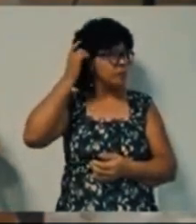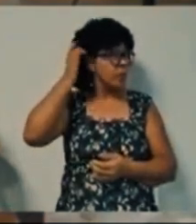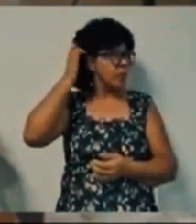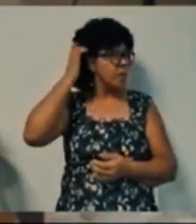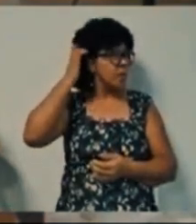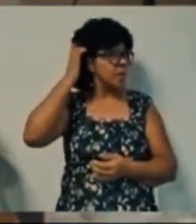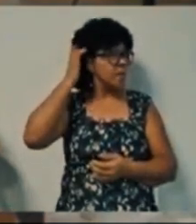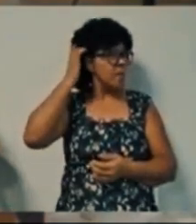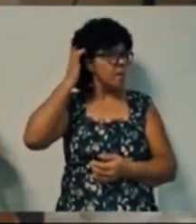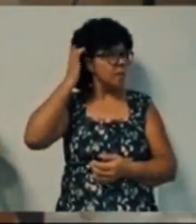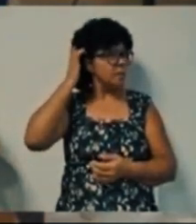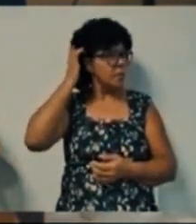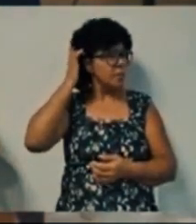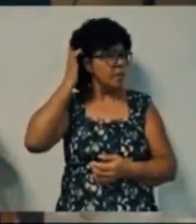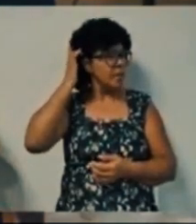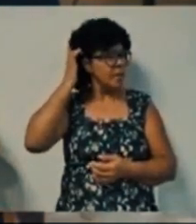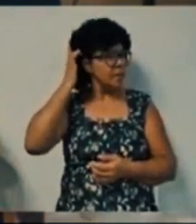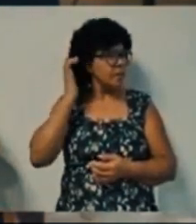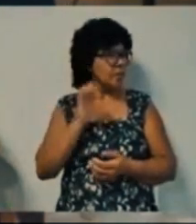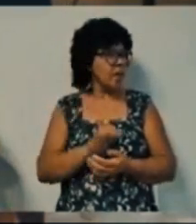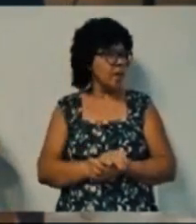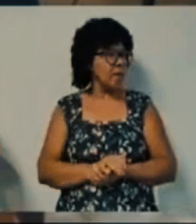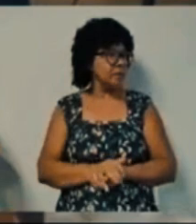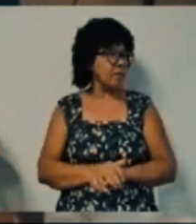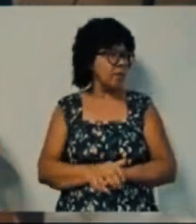e eternamente.